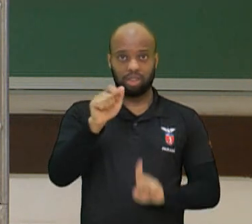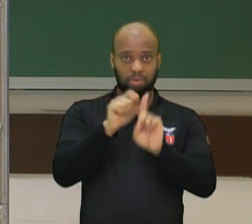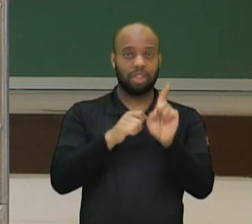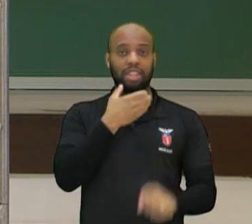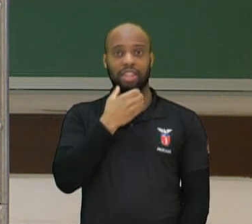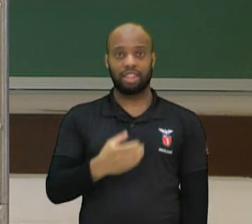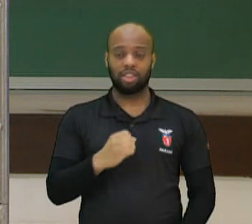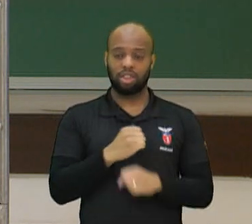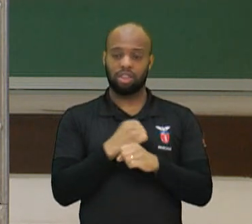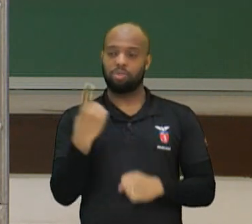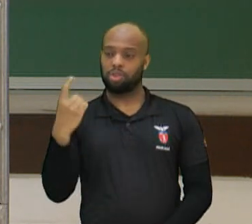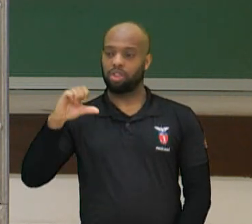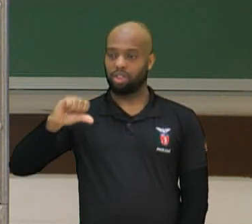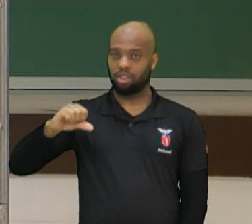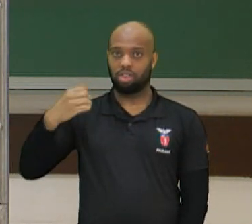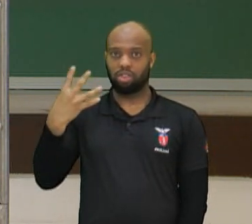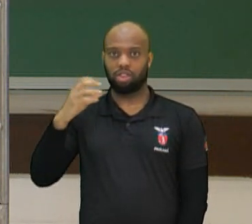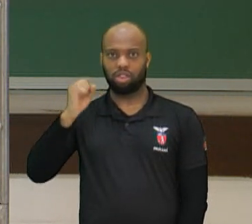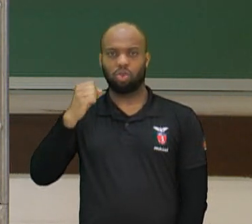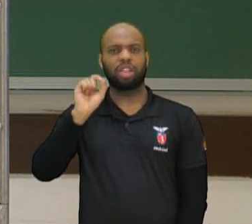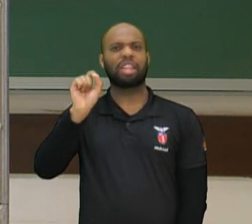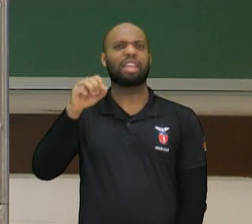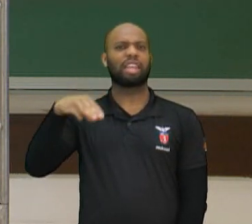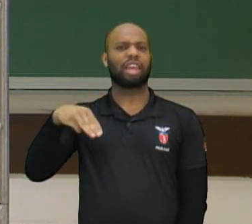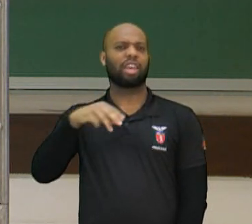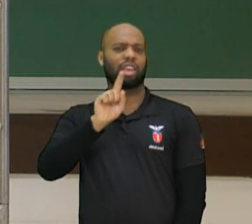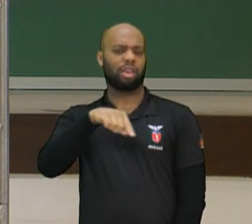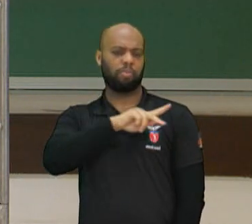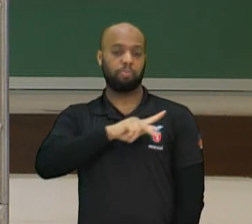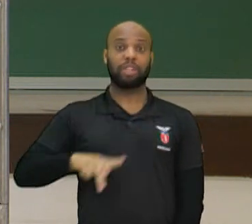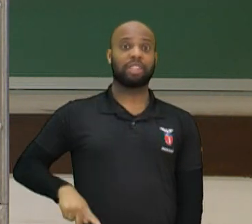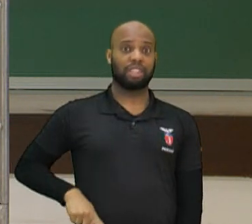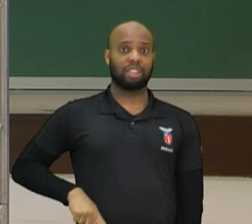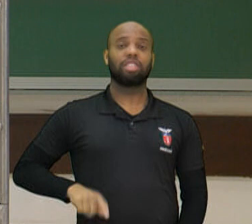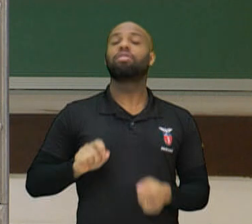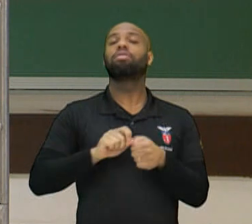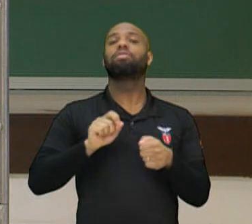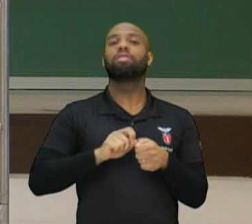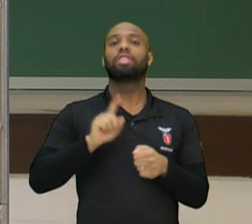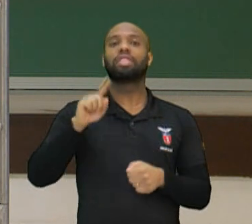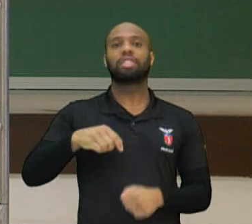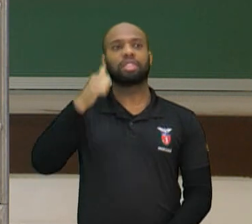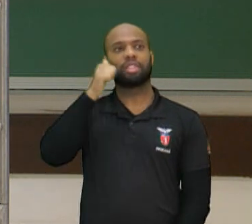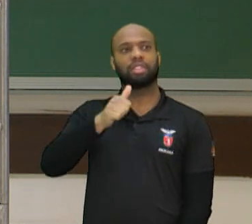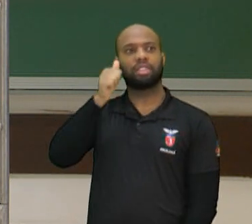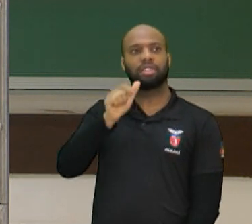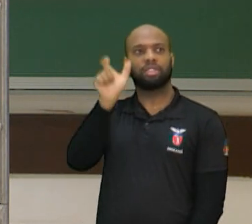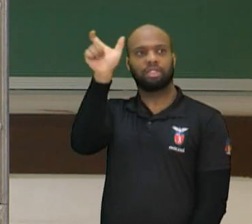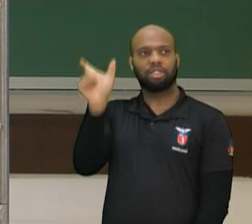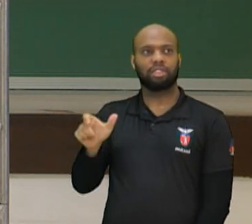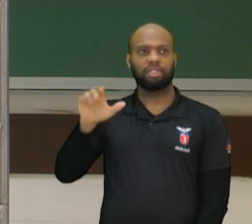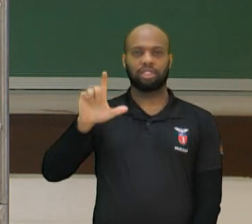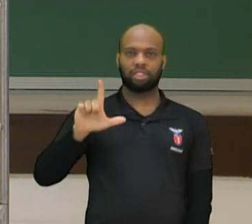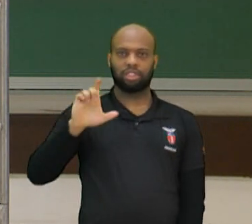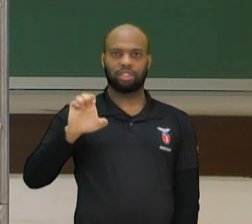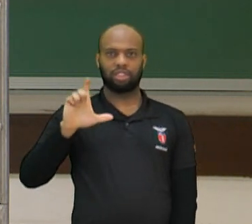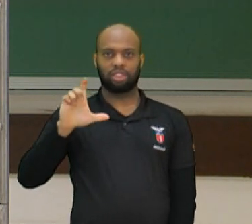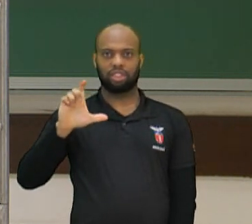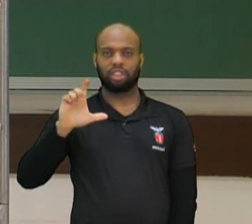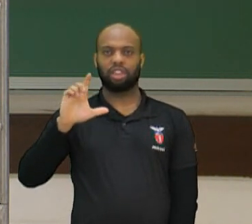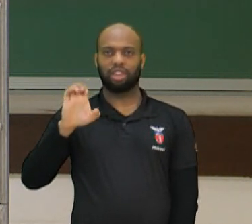48 e a presidente desta comissão que elaborou o documento foi a senhora Eleanor Roosevelt,